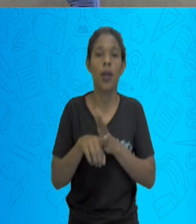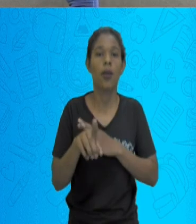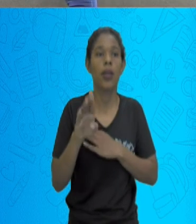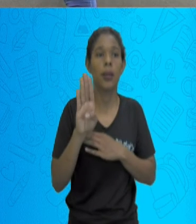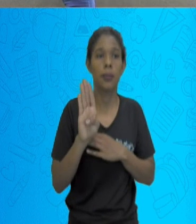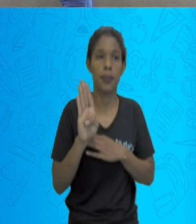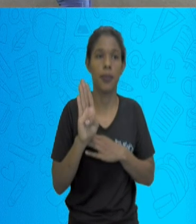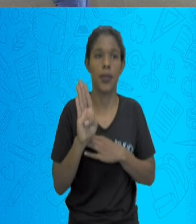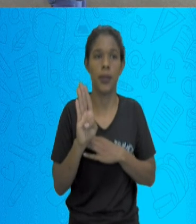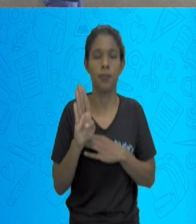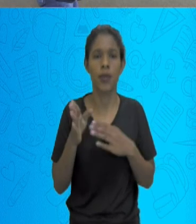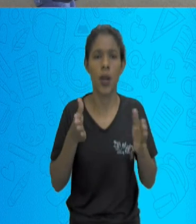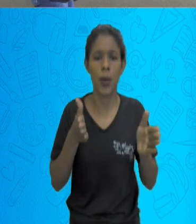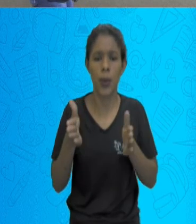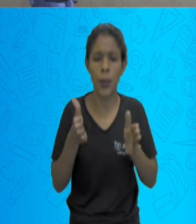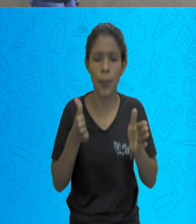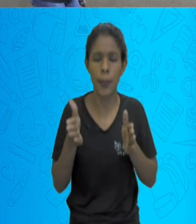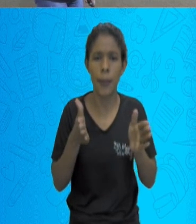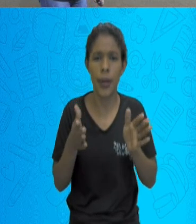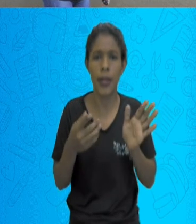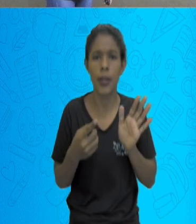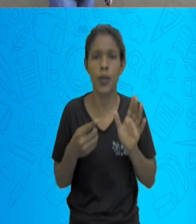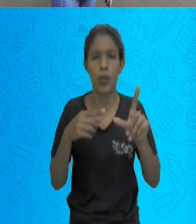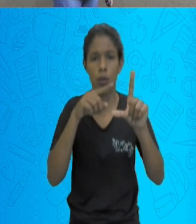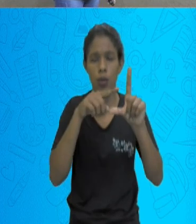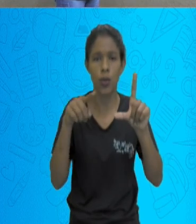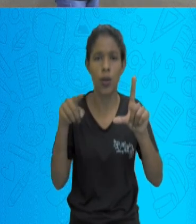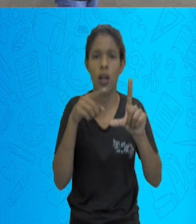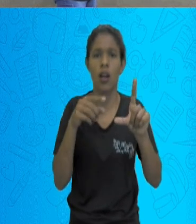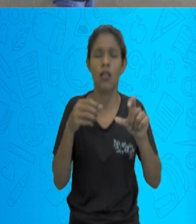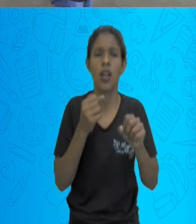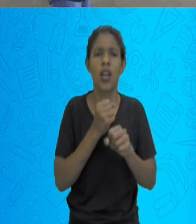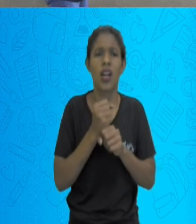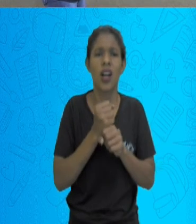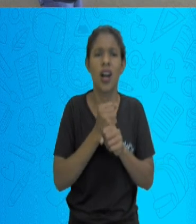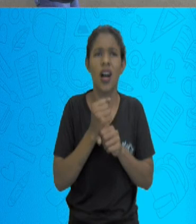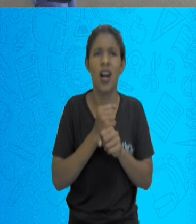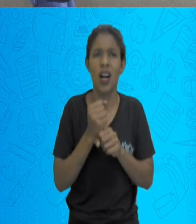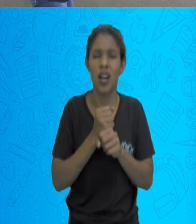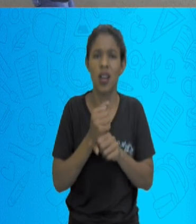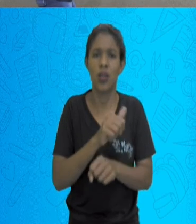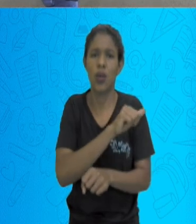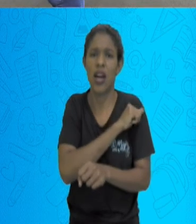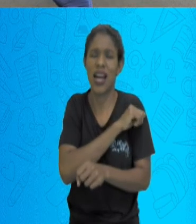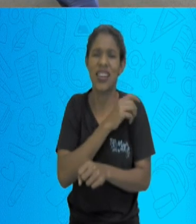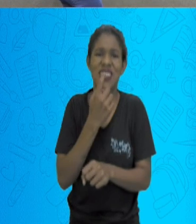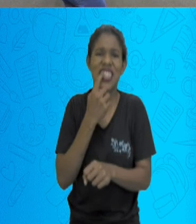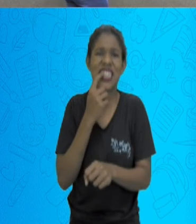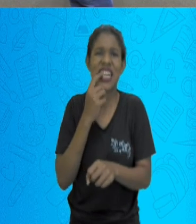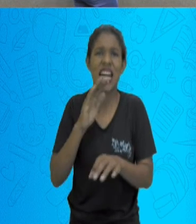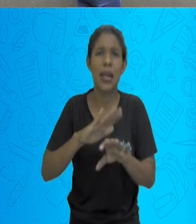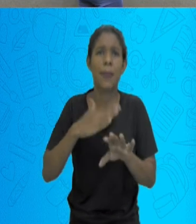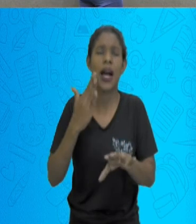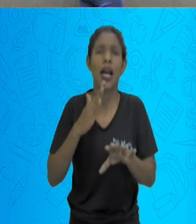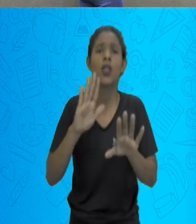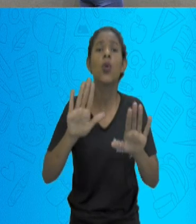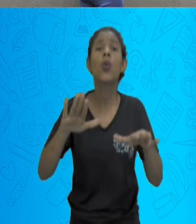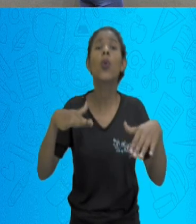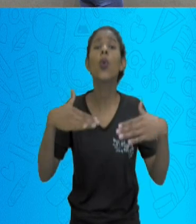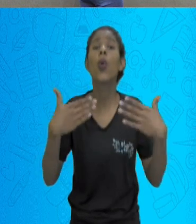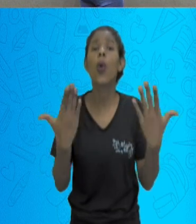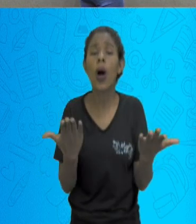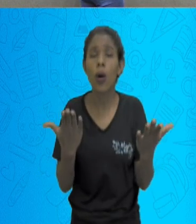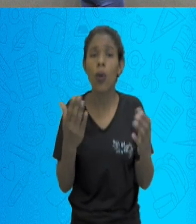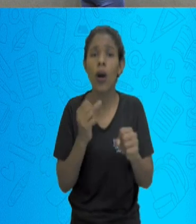em qual ano houve mais alunos com cárie? Vamos ver? Vejam só, o ano em que